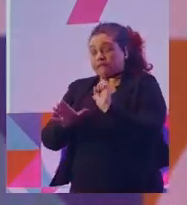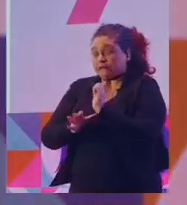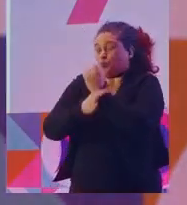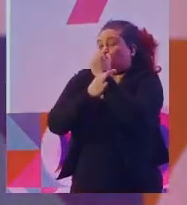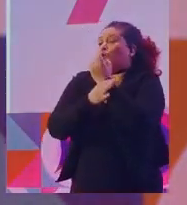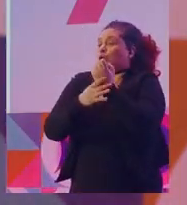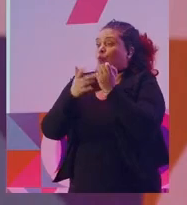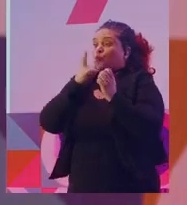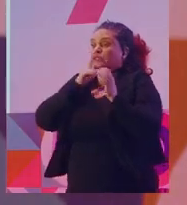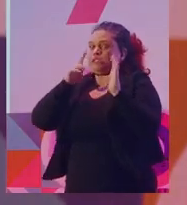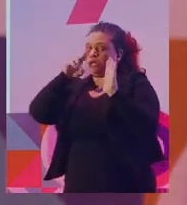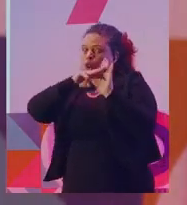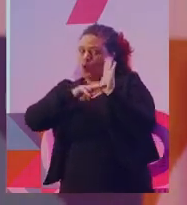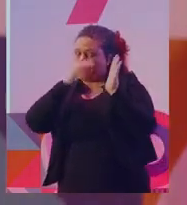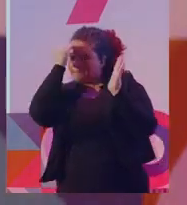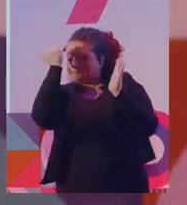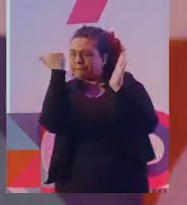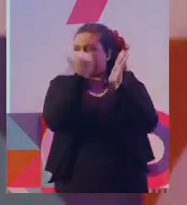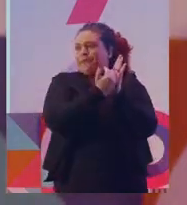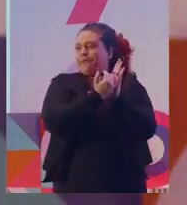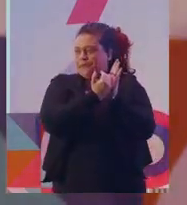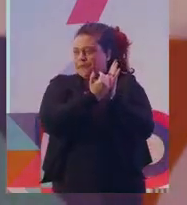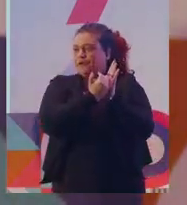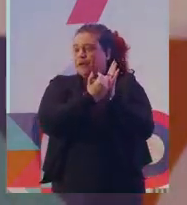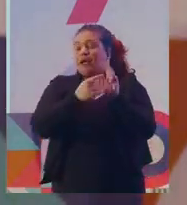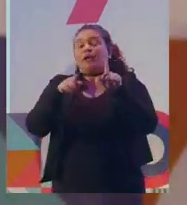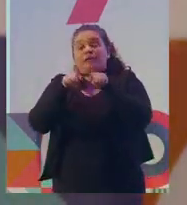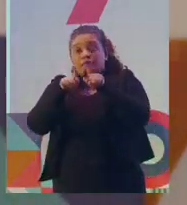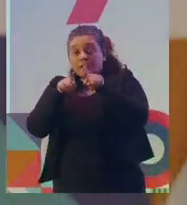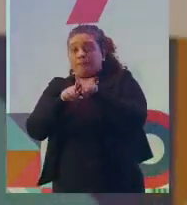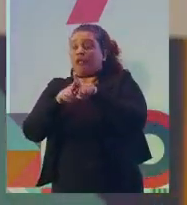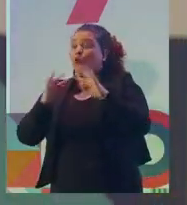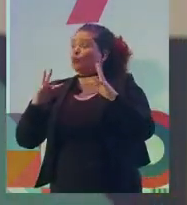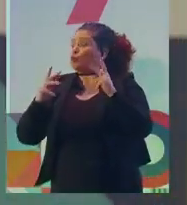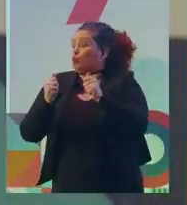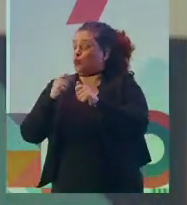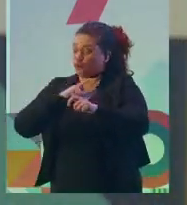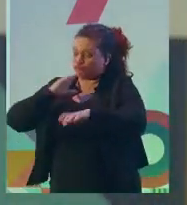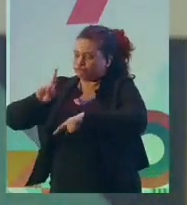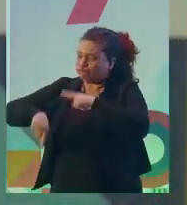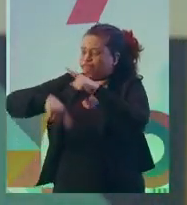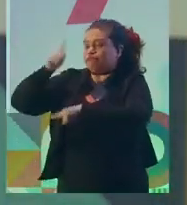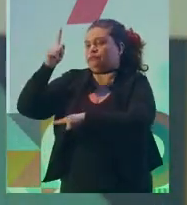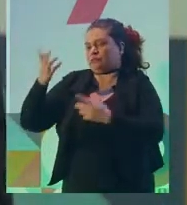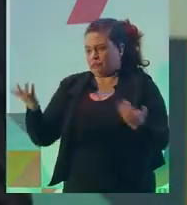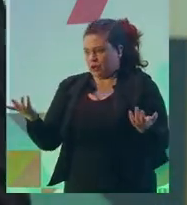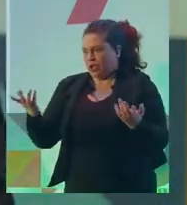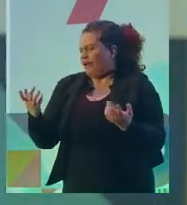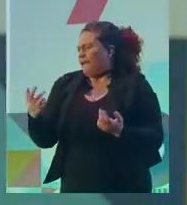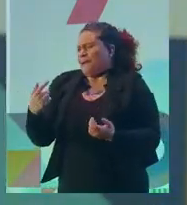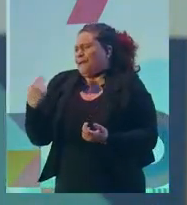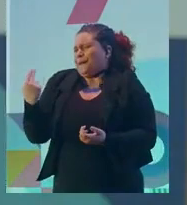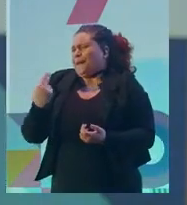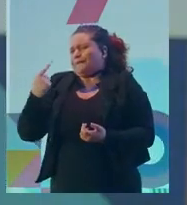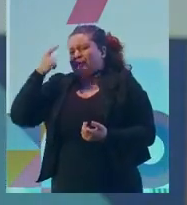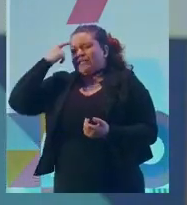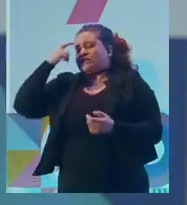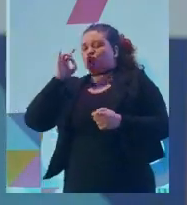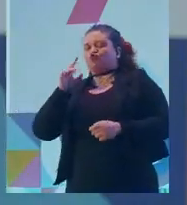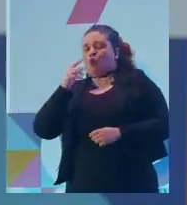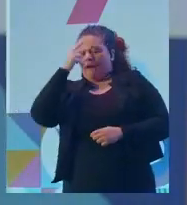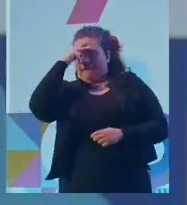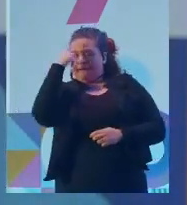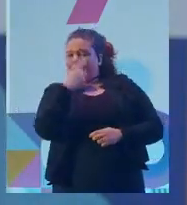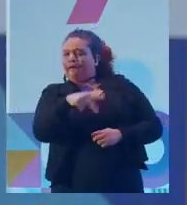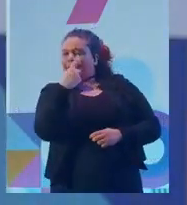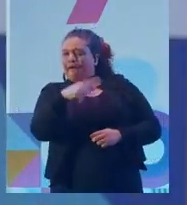cumprimos as normas de segurança da empresa e como que pedimos que essas normas avancem. Temos que deixar de pensar que essas coisas são